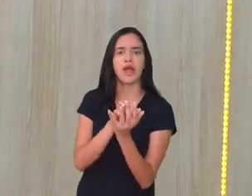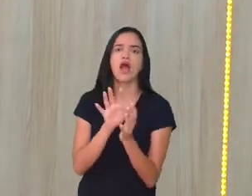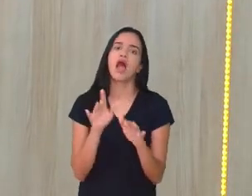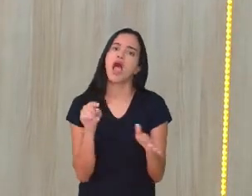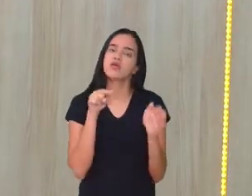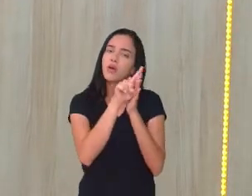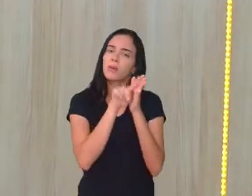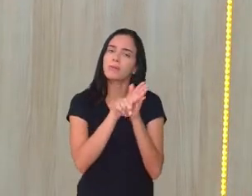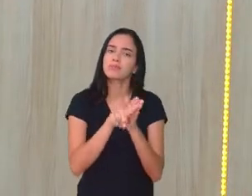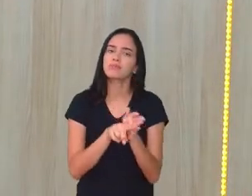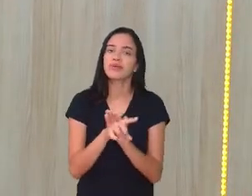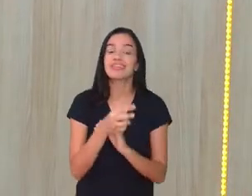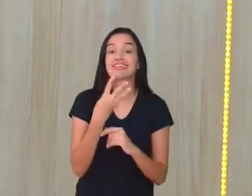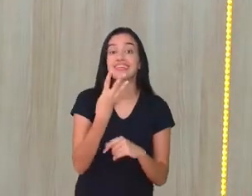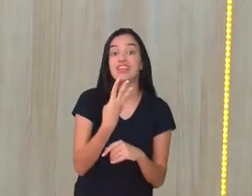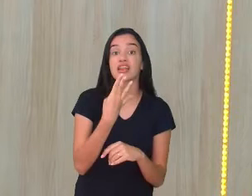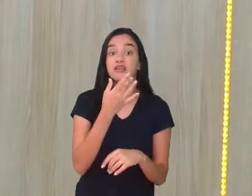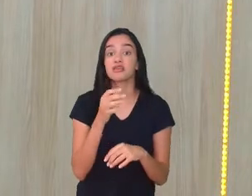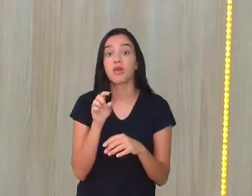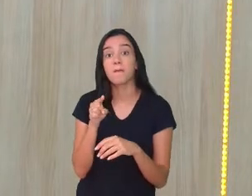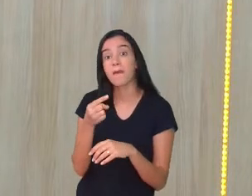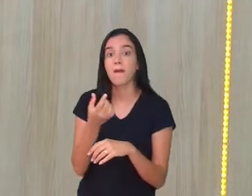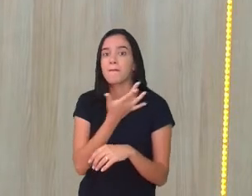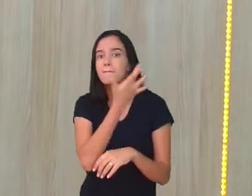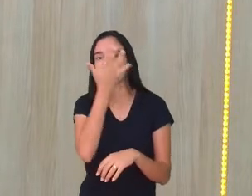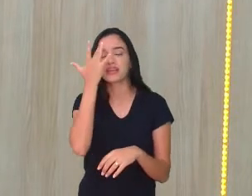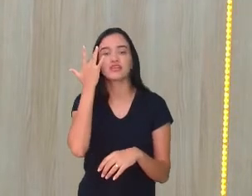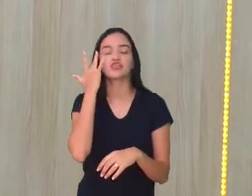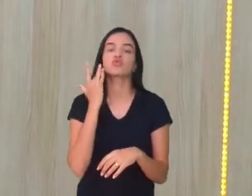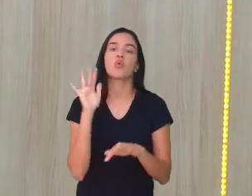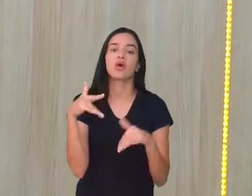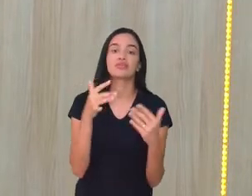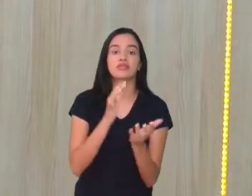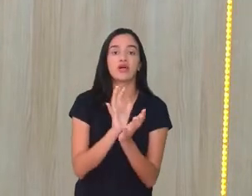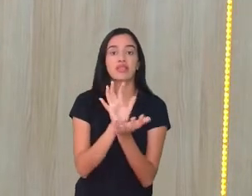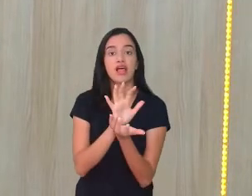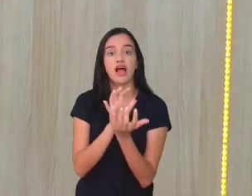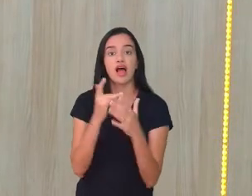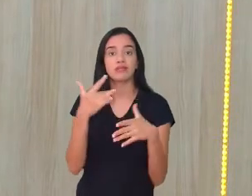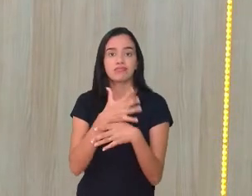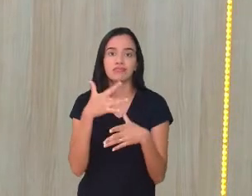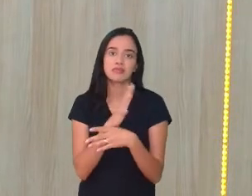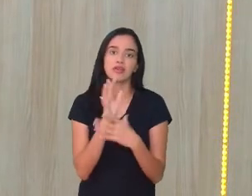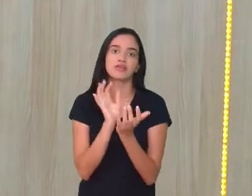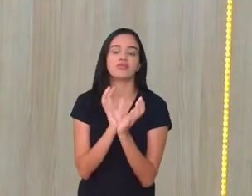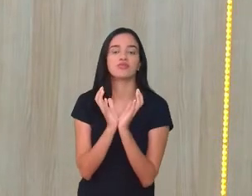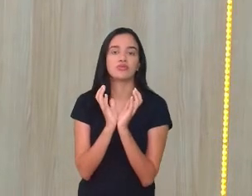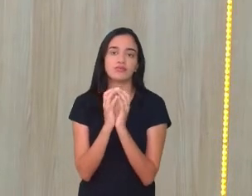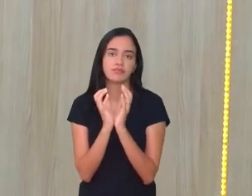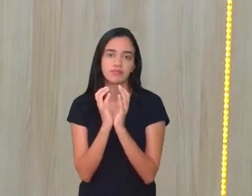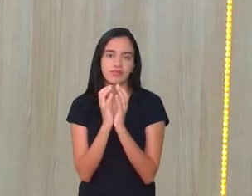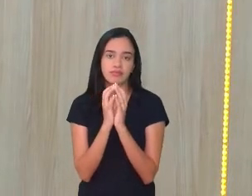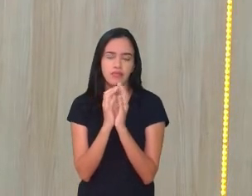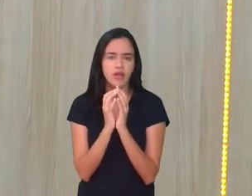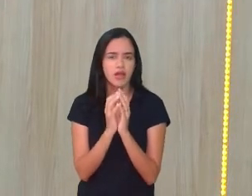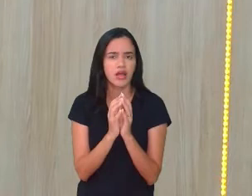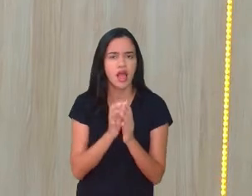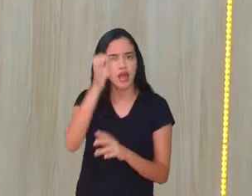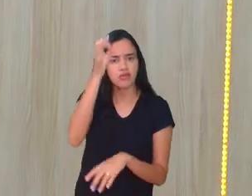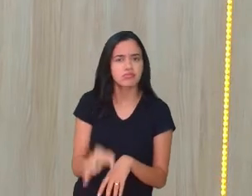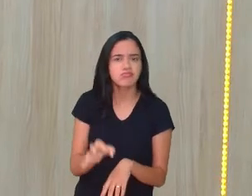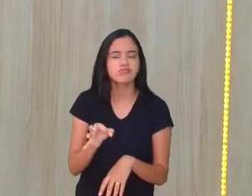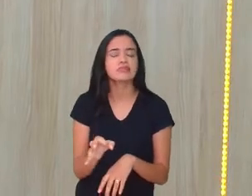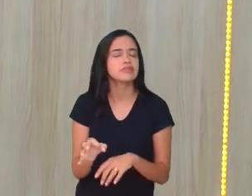pesquisa com 3.000 pessoas apenas da cidade do Recife. Essa pesquisa ela é fidedigna?